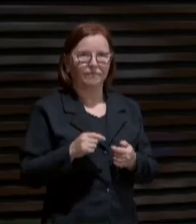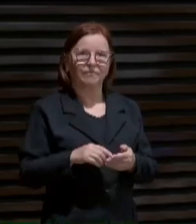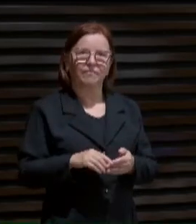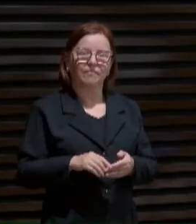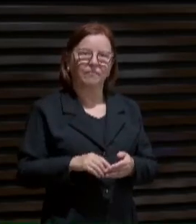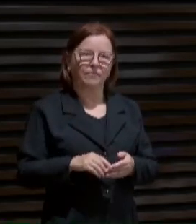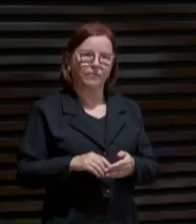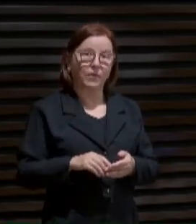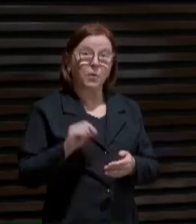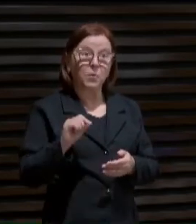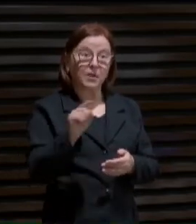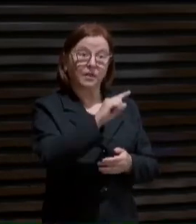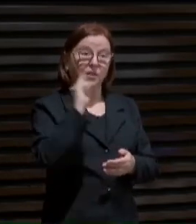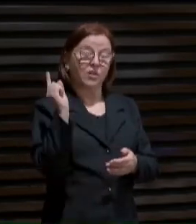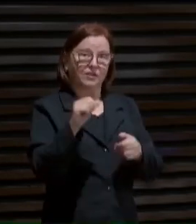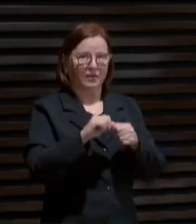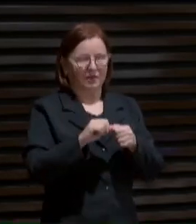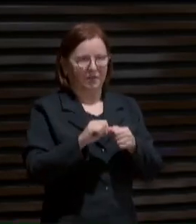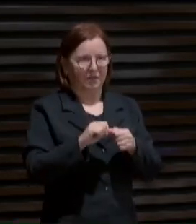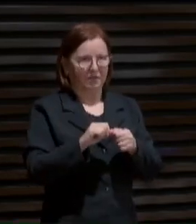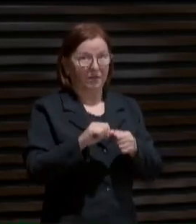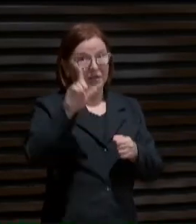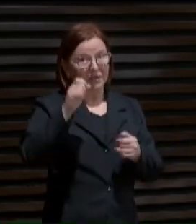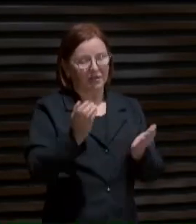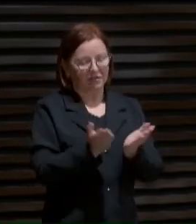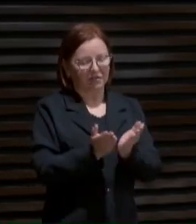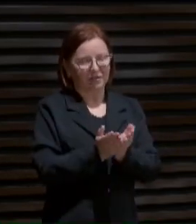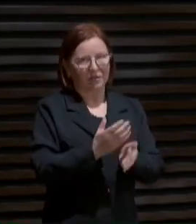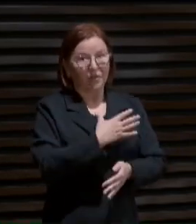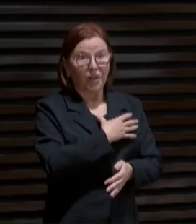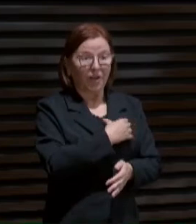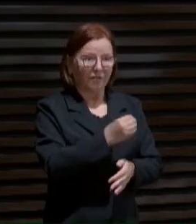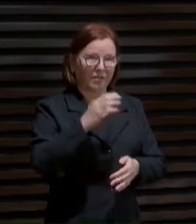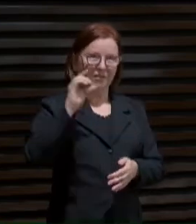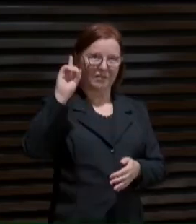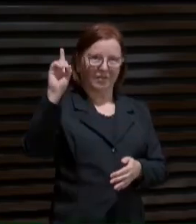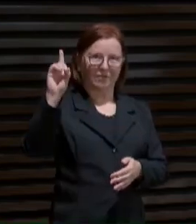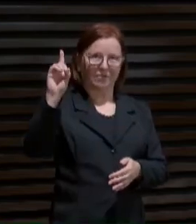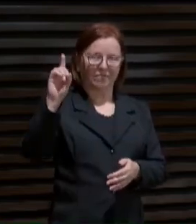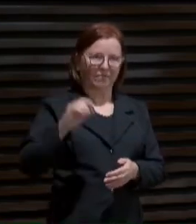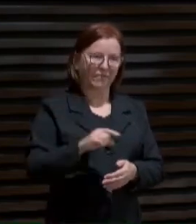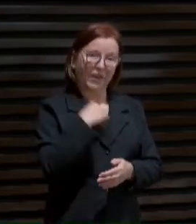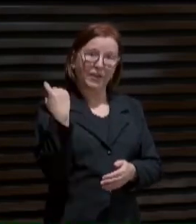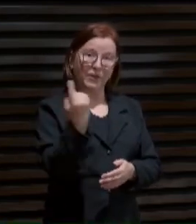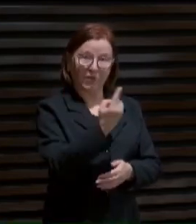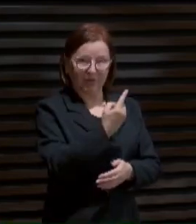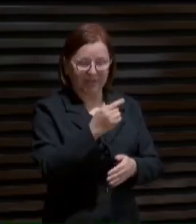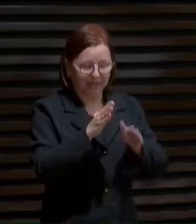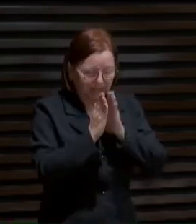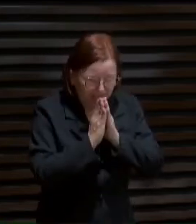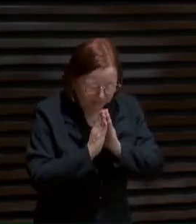nós estamos fazendo como cristãos como filhos de Deus a nossa adoração que é devida